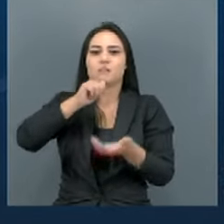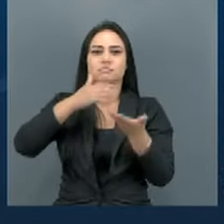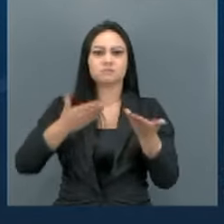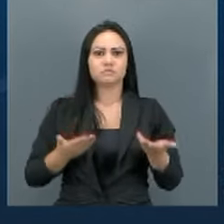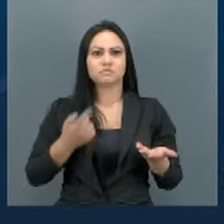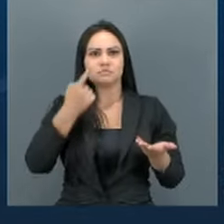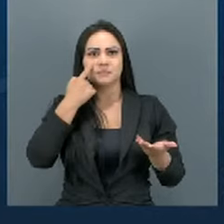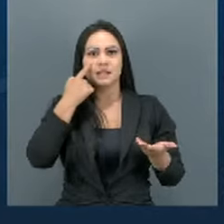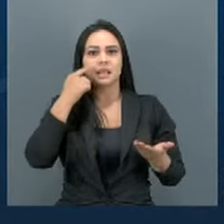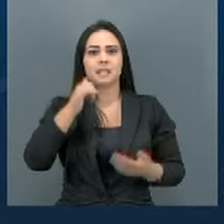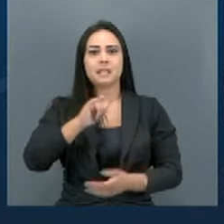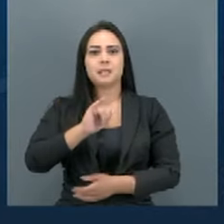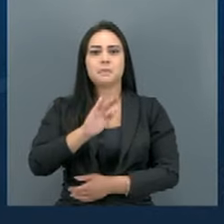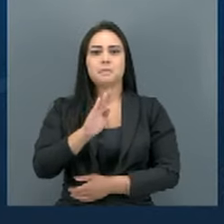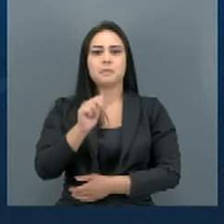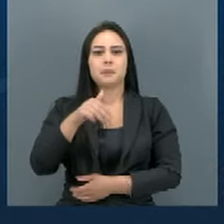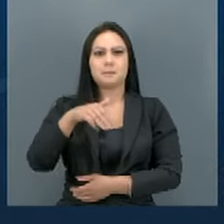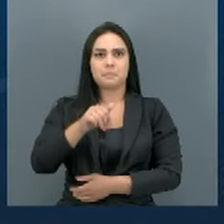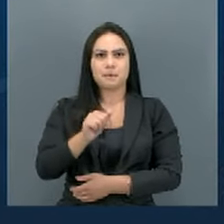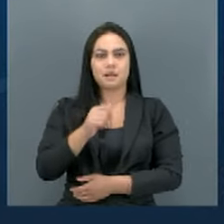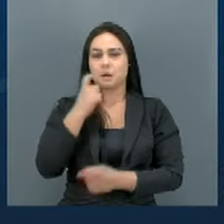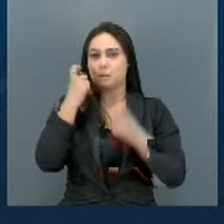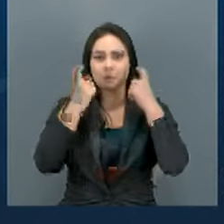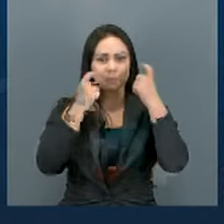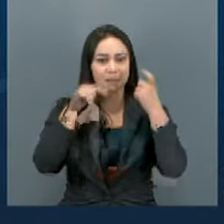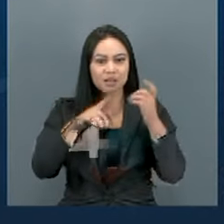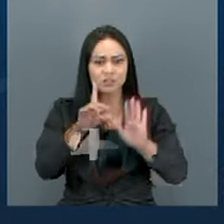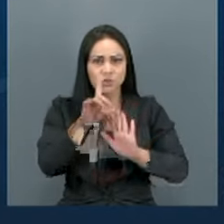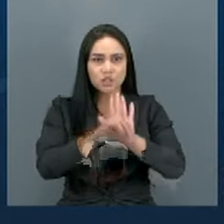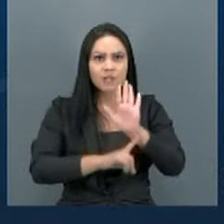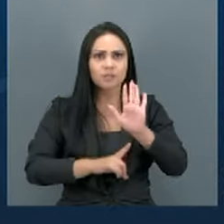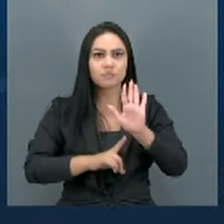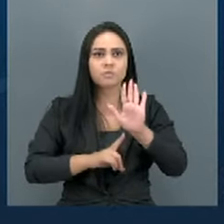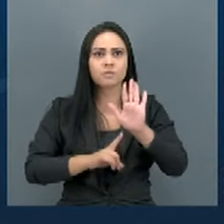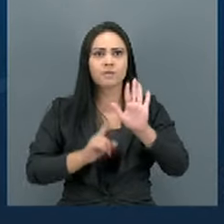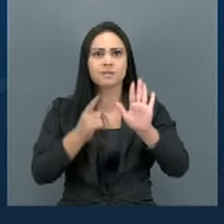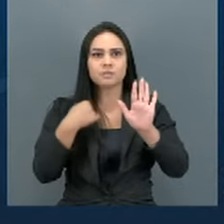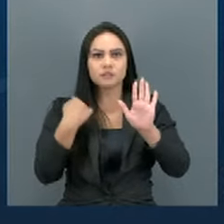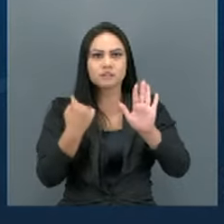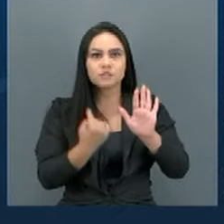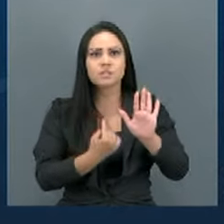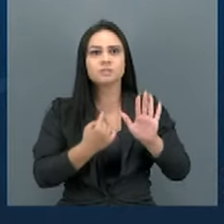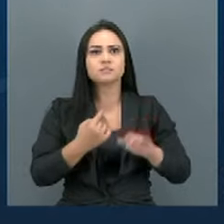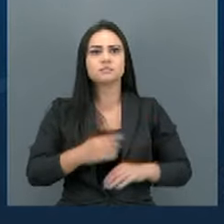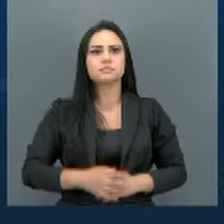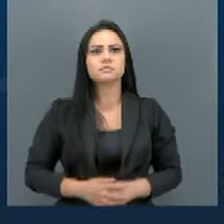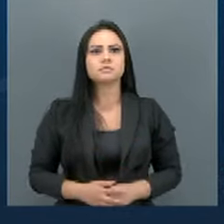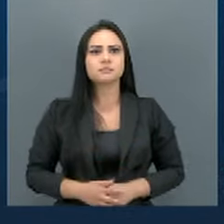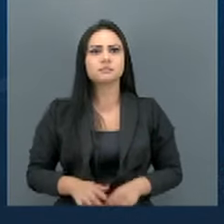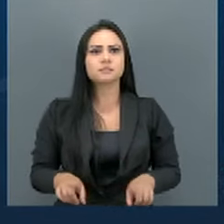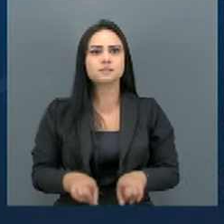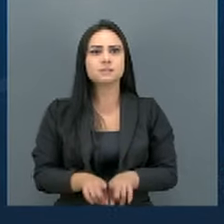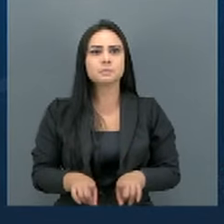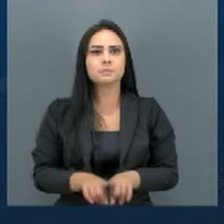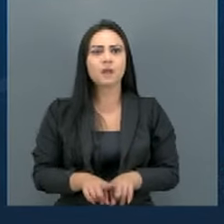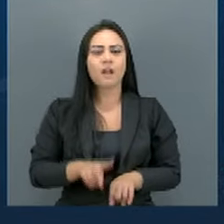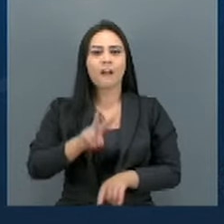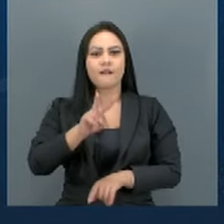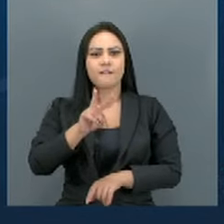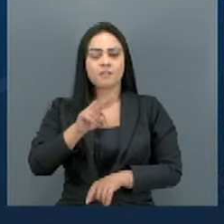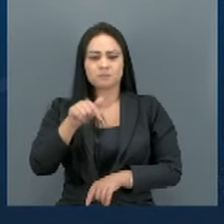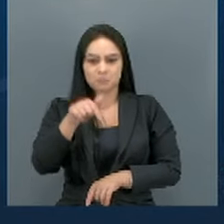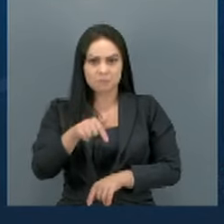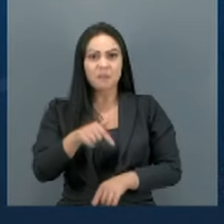CMBio, IBAMA, não nos dá, esse direito de nós se legalizar, de criar uma vaca para dar um leite para o